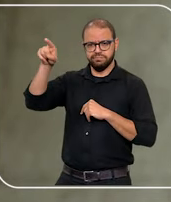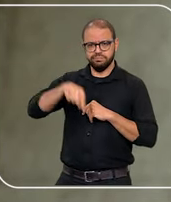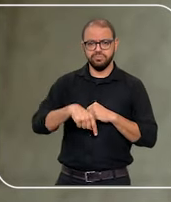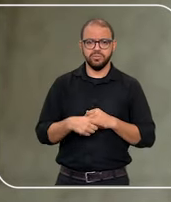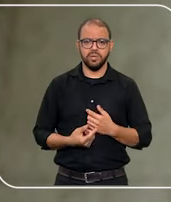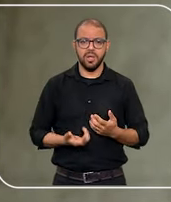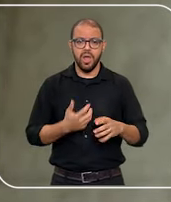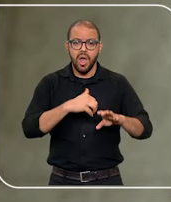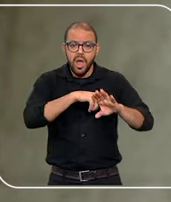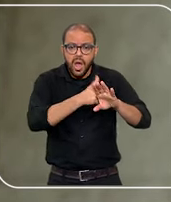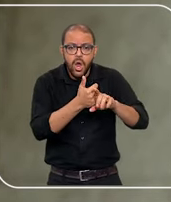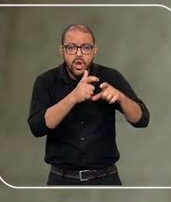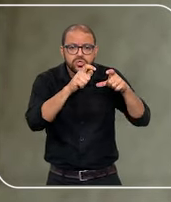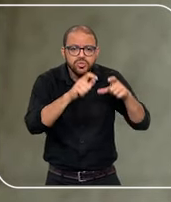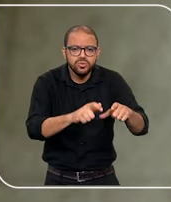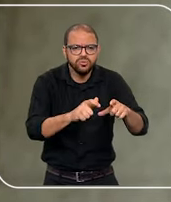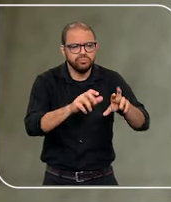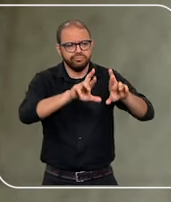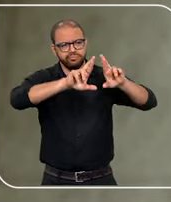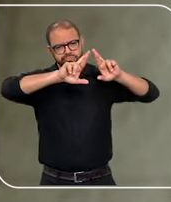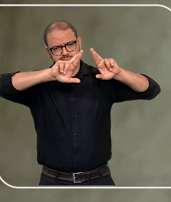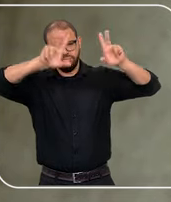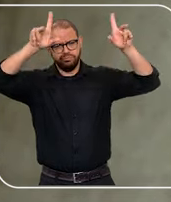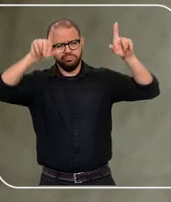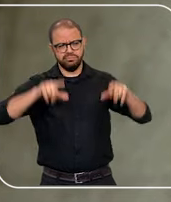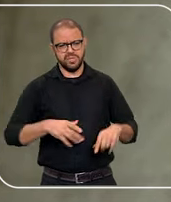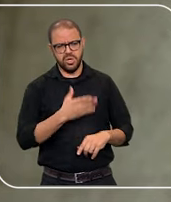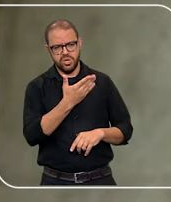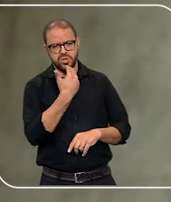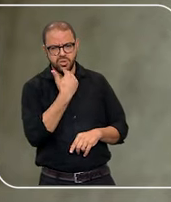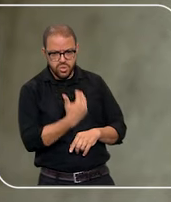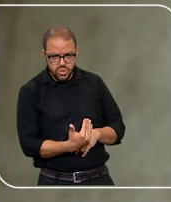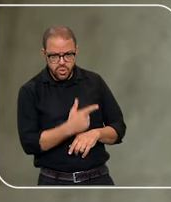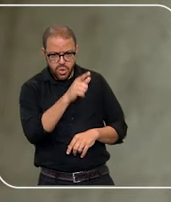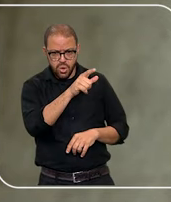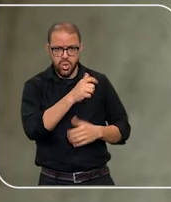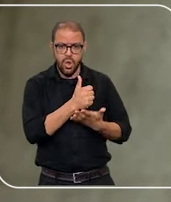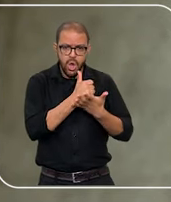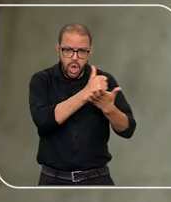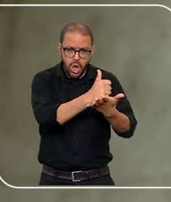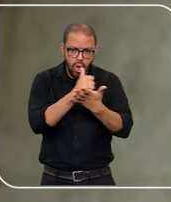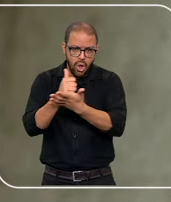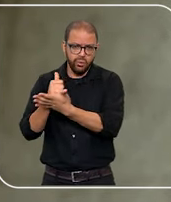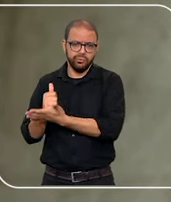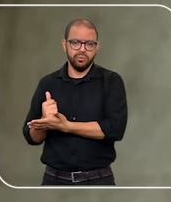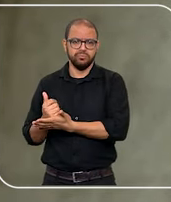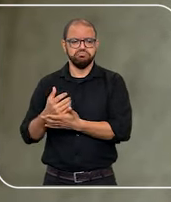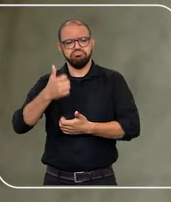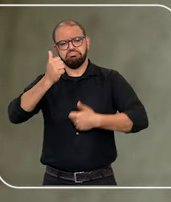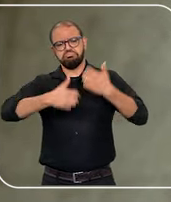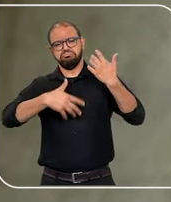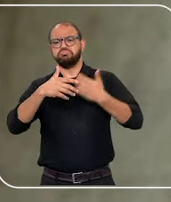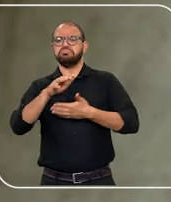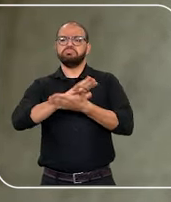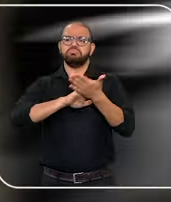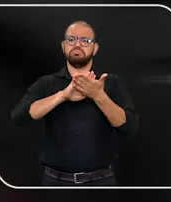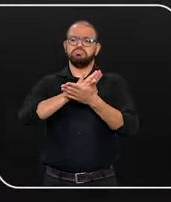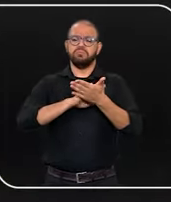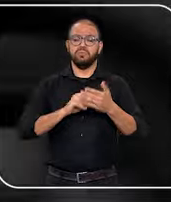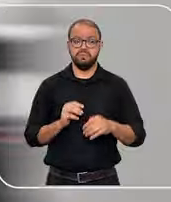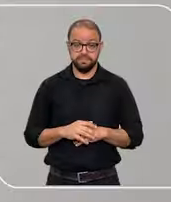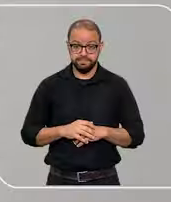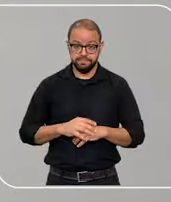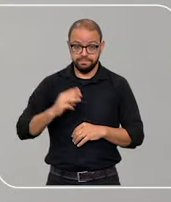aplicativo teria encerrado corridas em locais totalmente diferentes daqueles solicitados pelos passageiros, sem qualquer